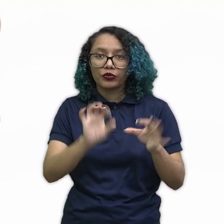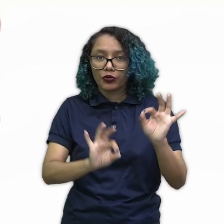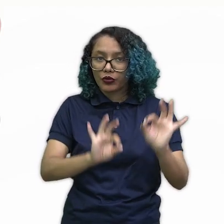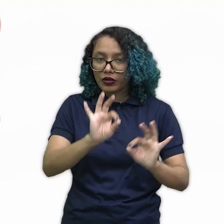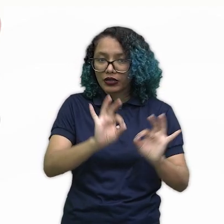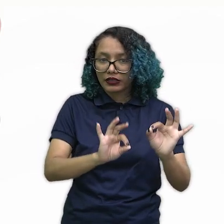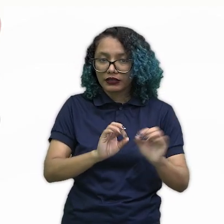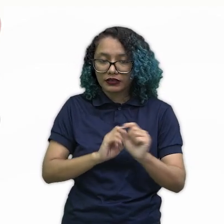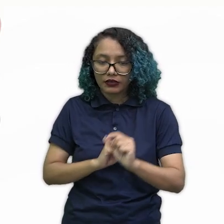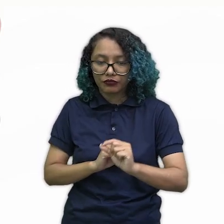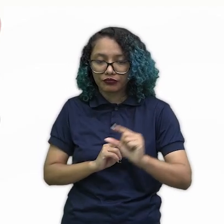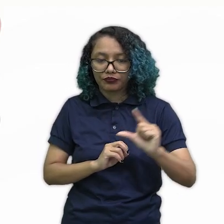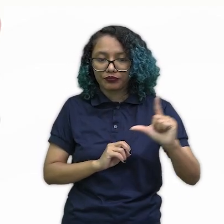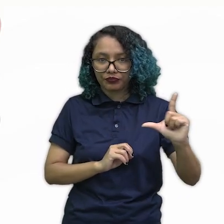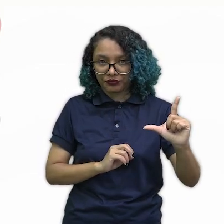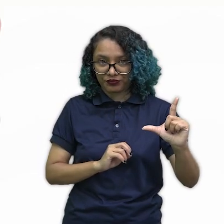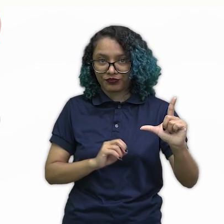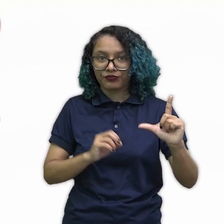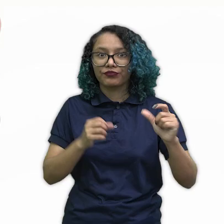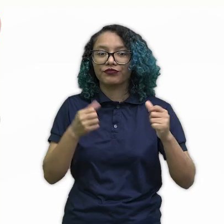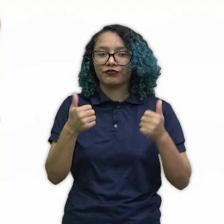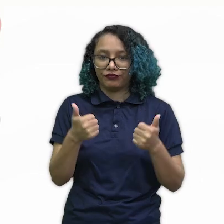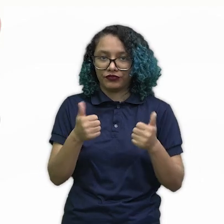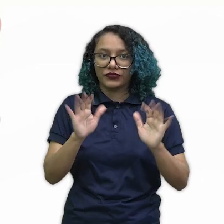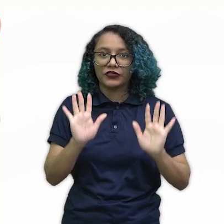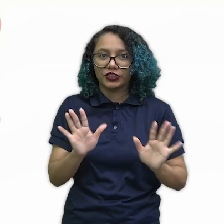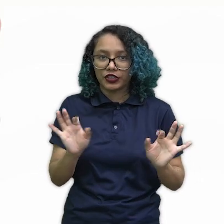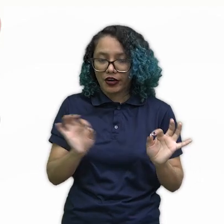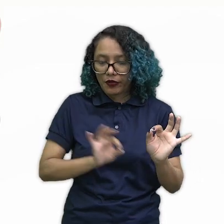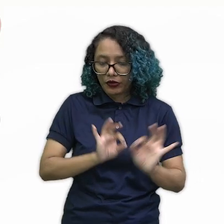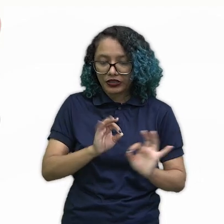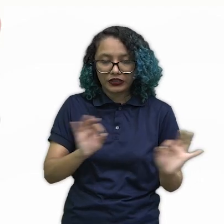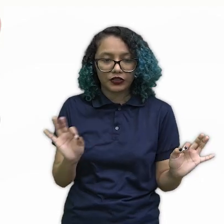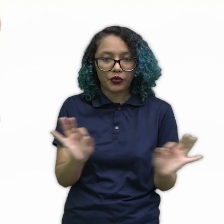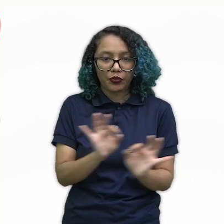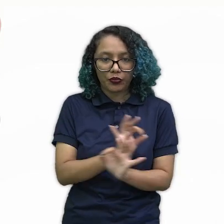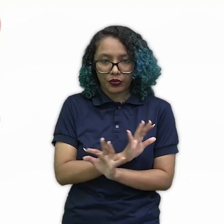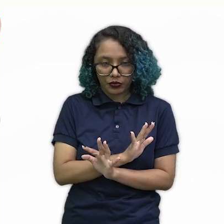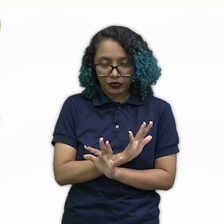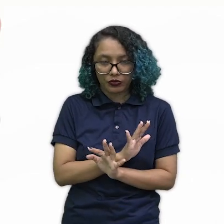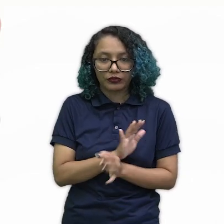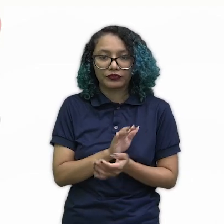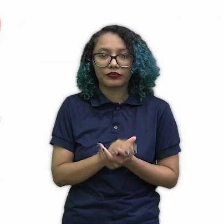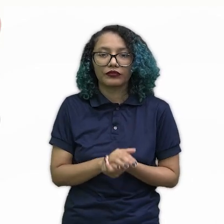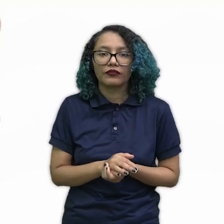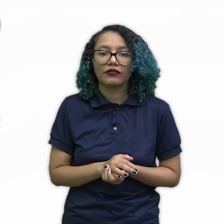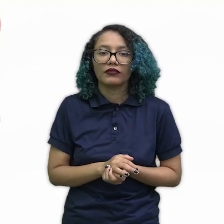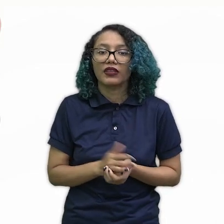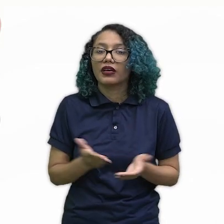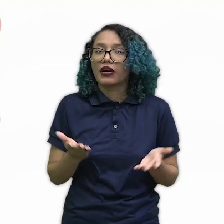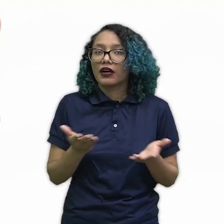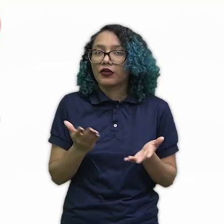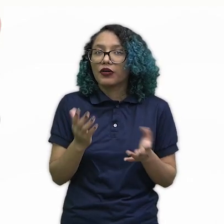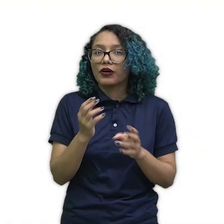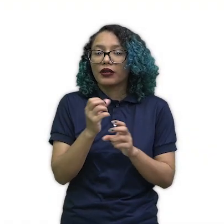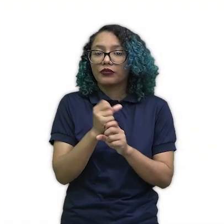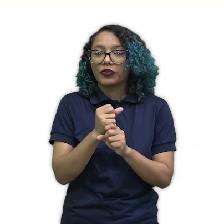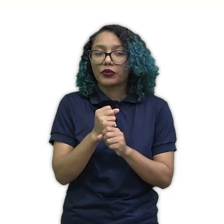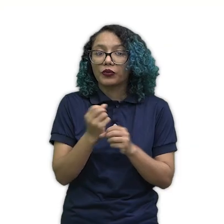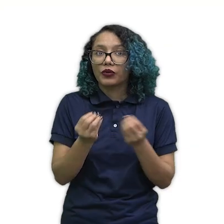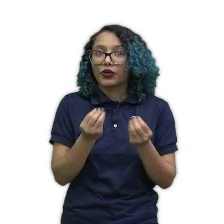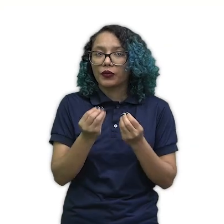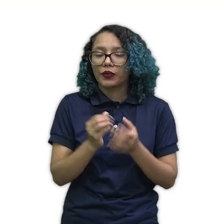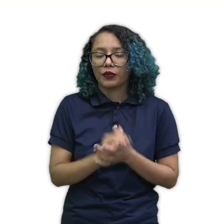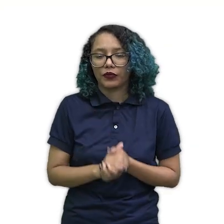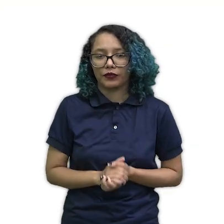ordem crescente. Primeiro passo, então, para a gente calcular essa mediana é o seguinte: